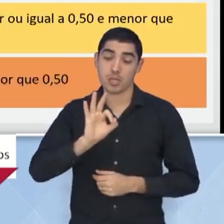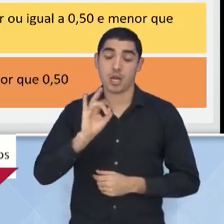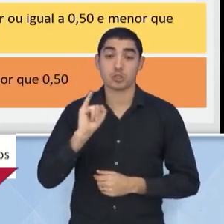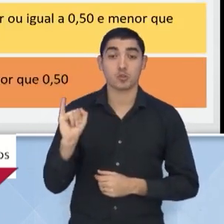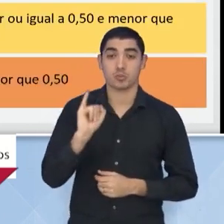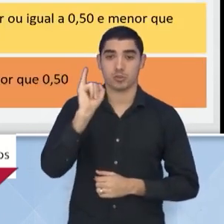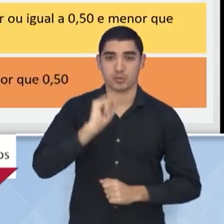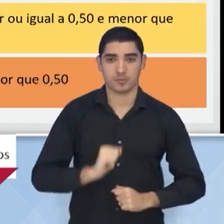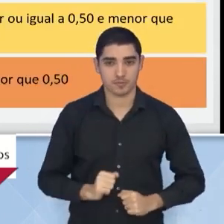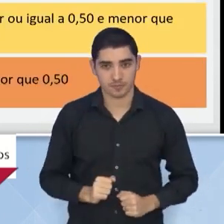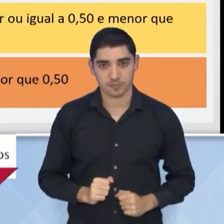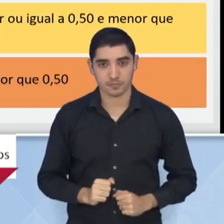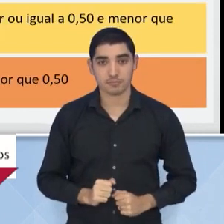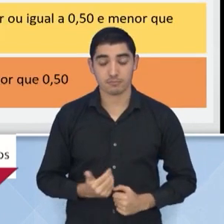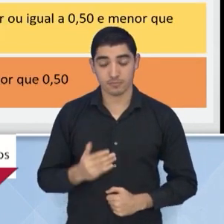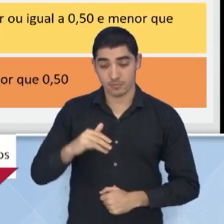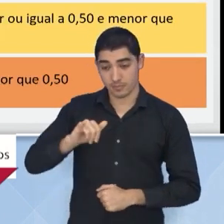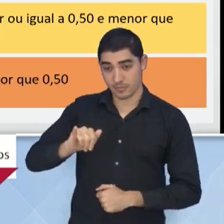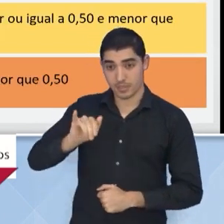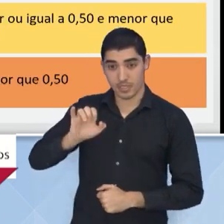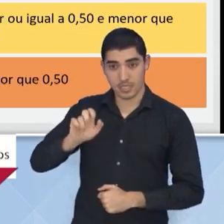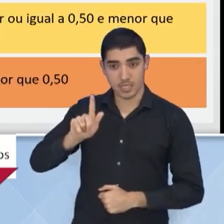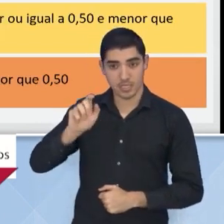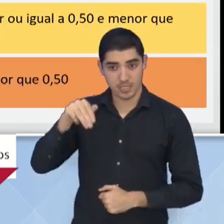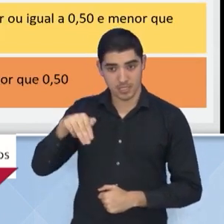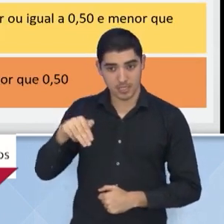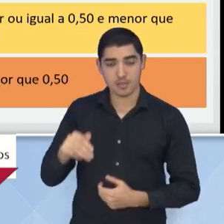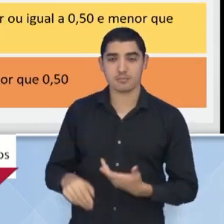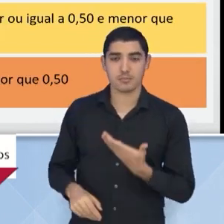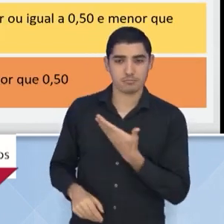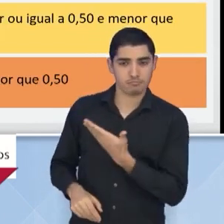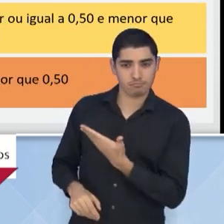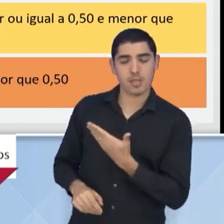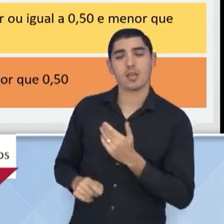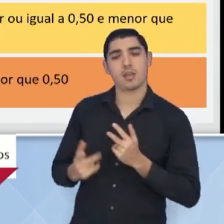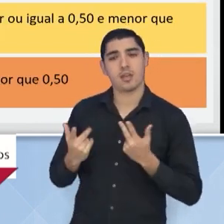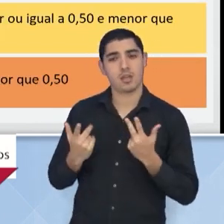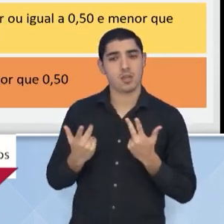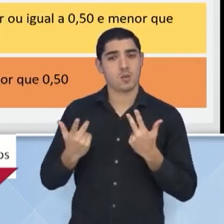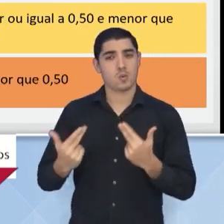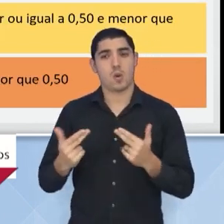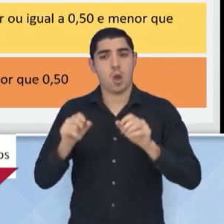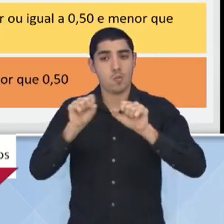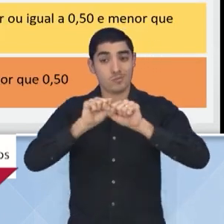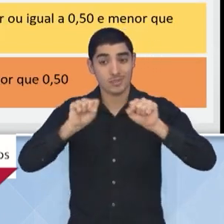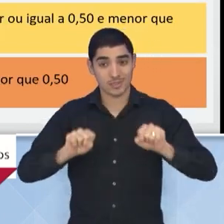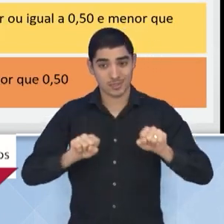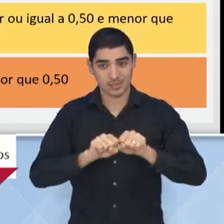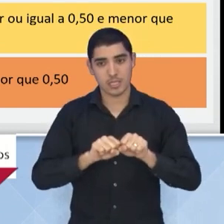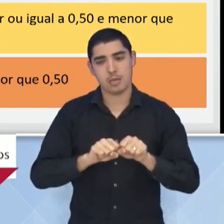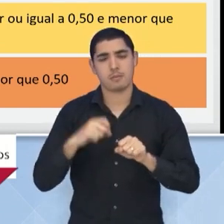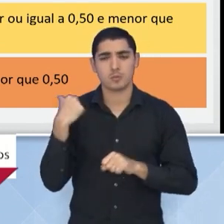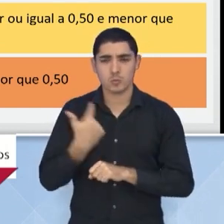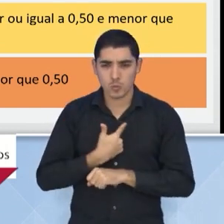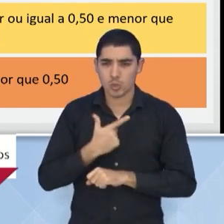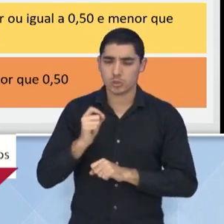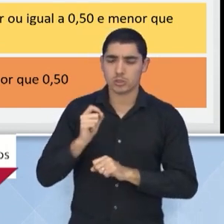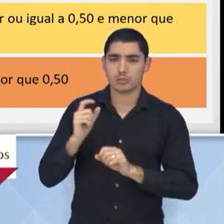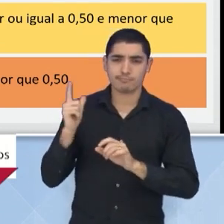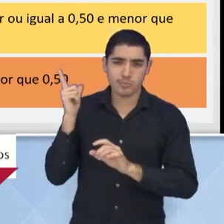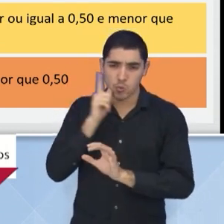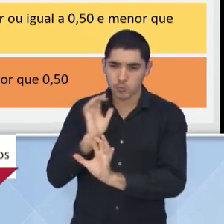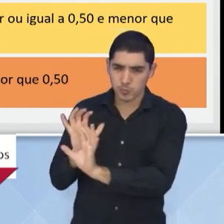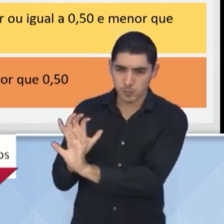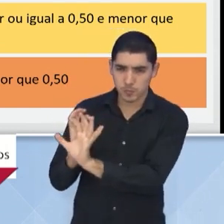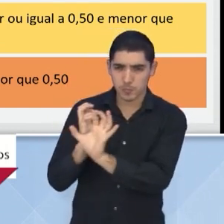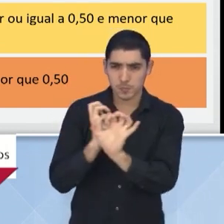peso bem o iegm é um indicador que a gente calcula numericamente mas a